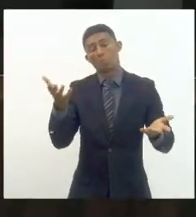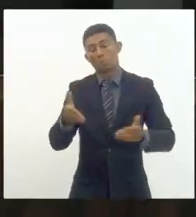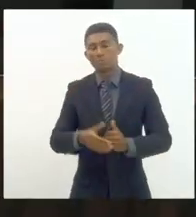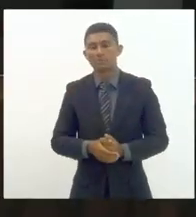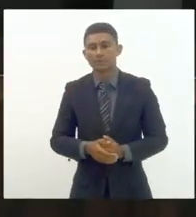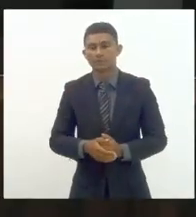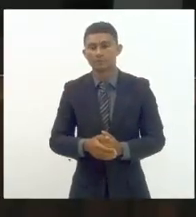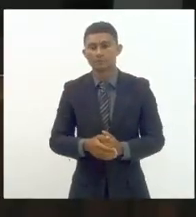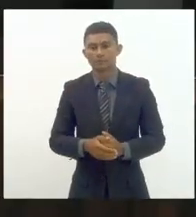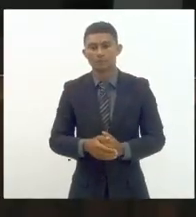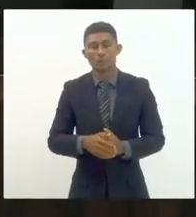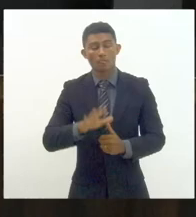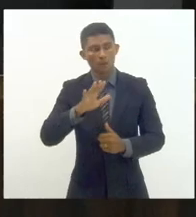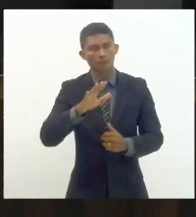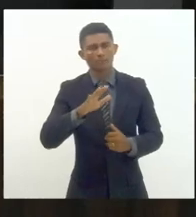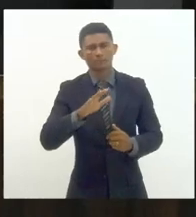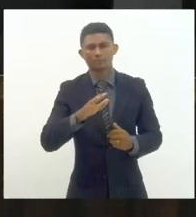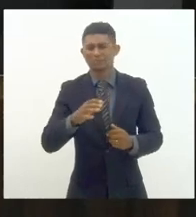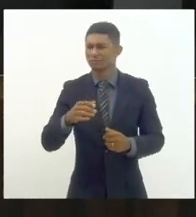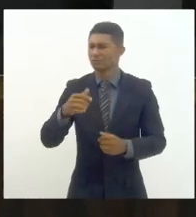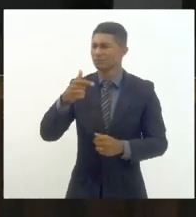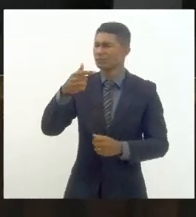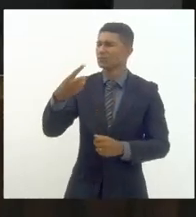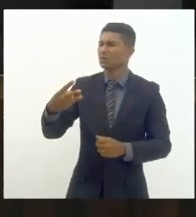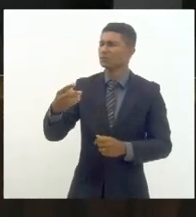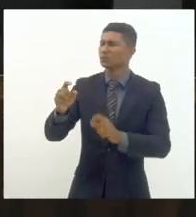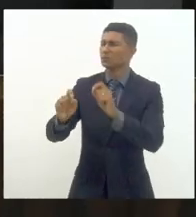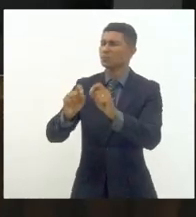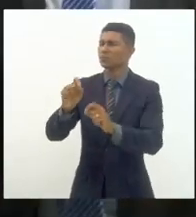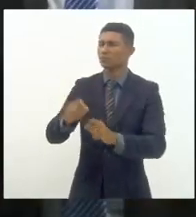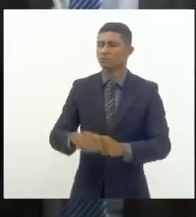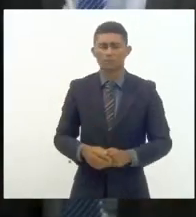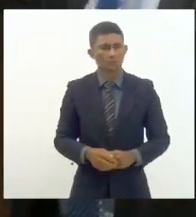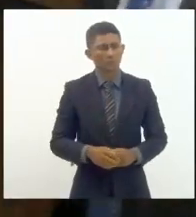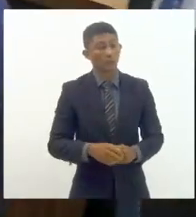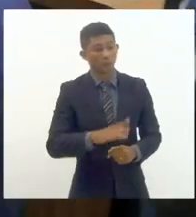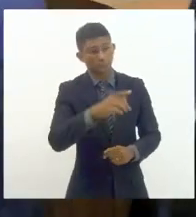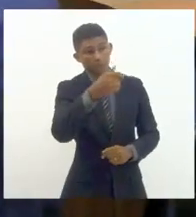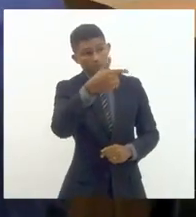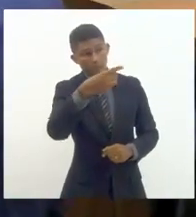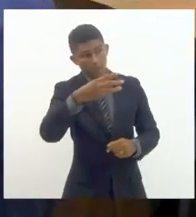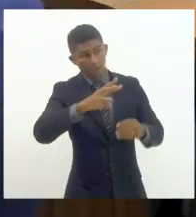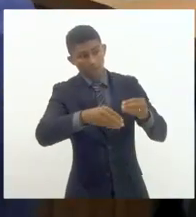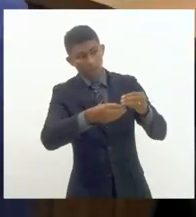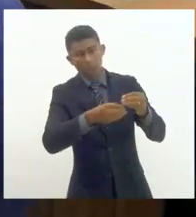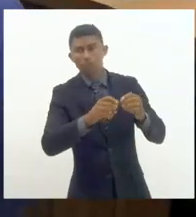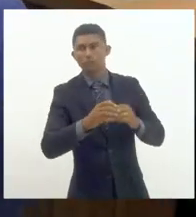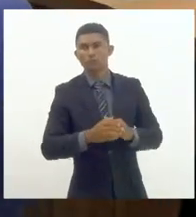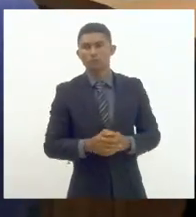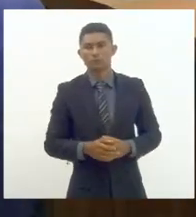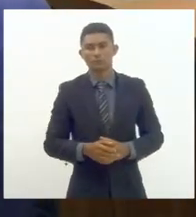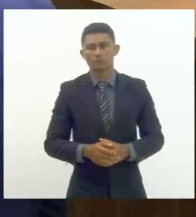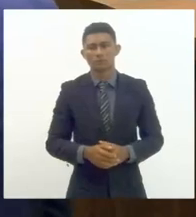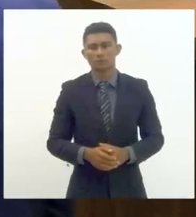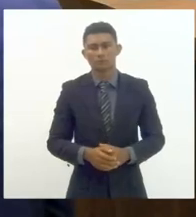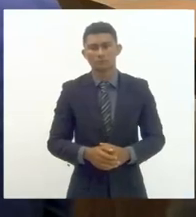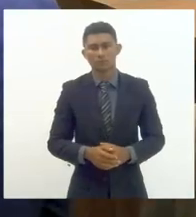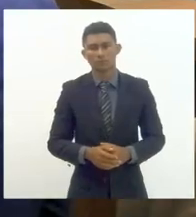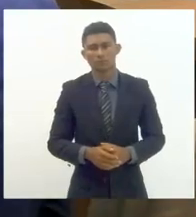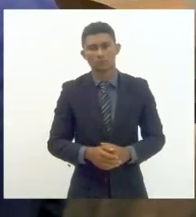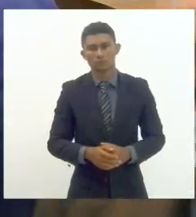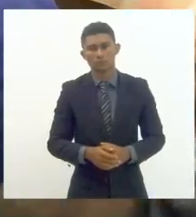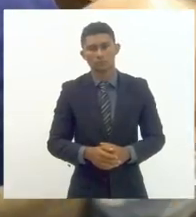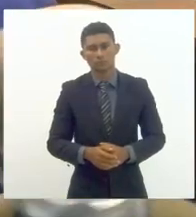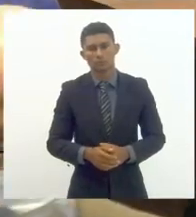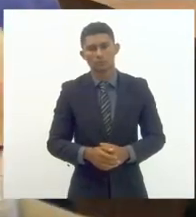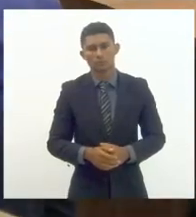79. A 79. O que é 23? A 23, senhor presidente. É 23. A 23,